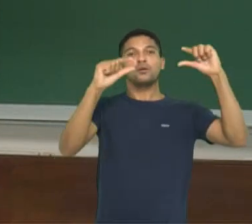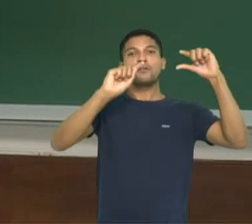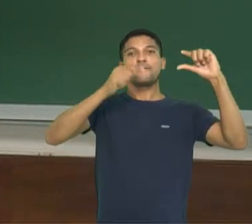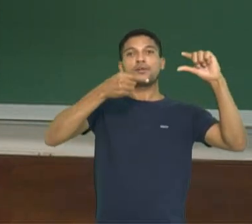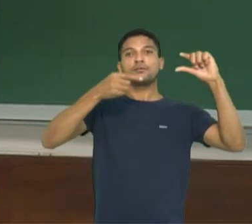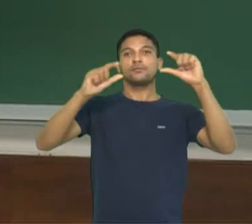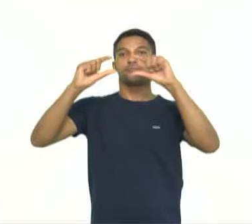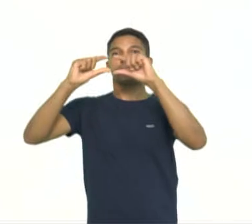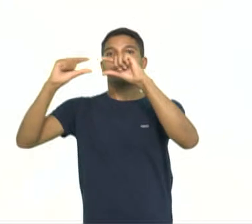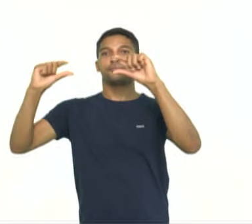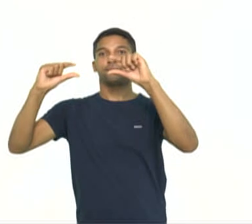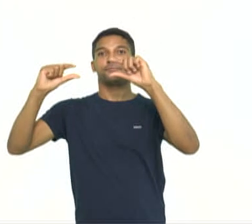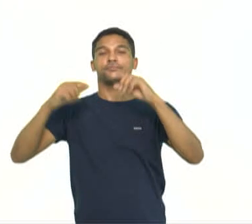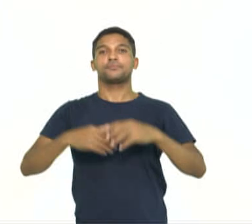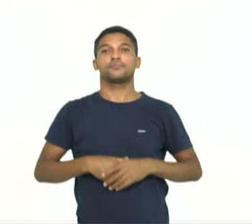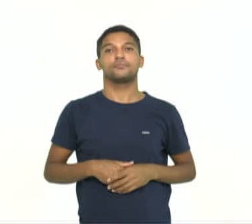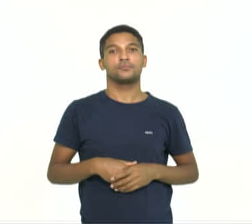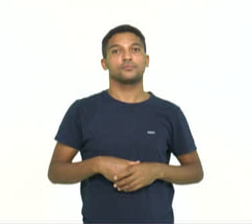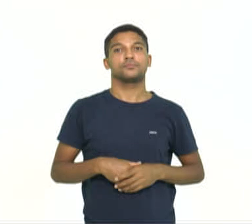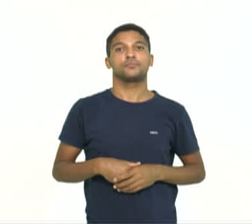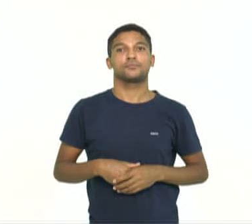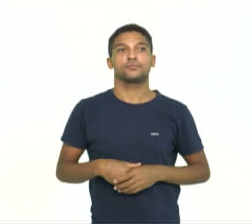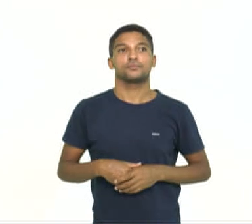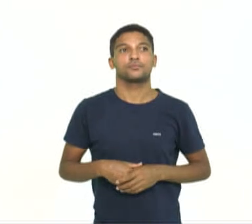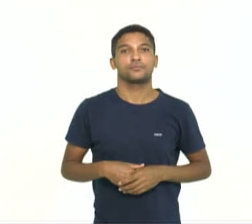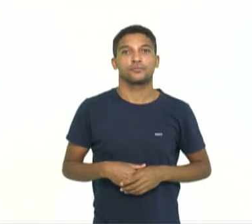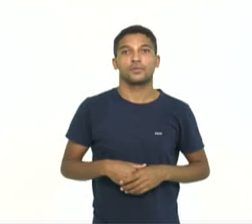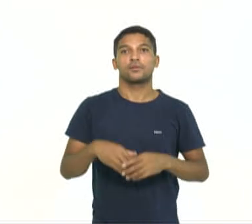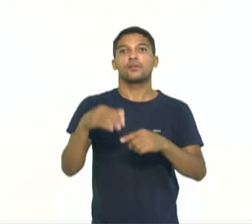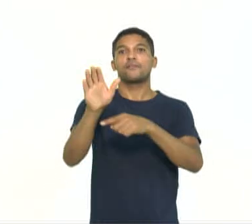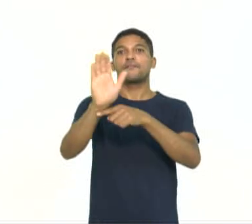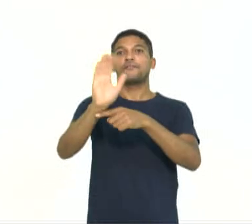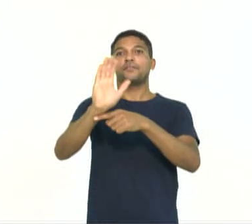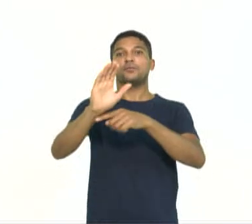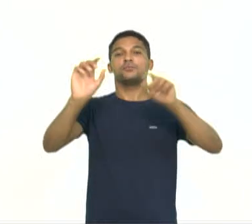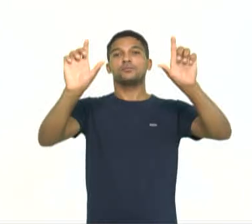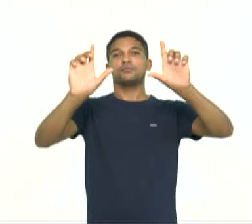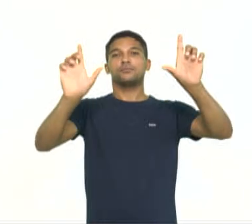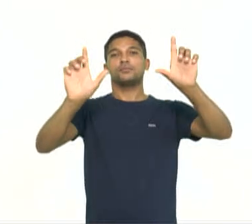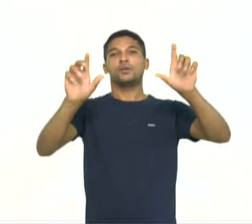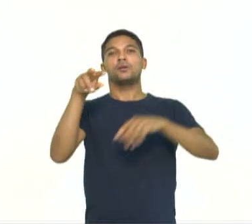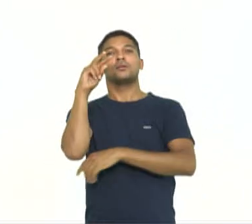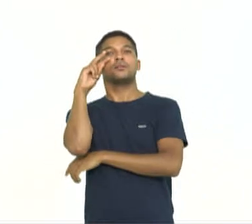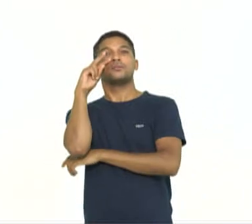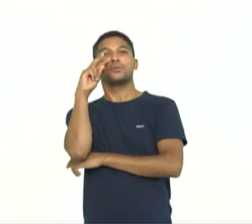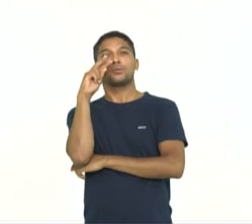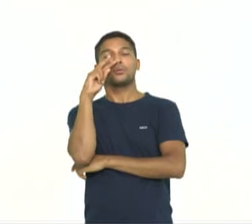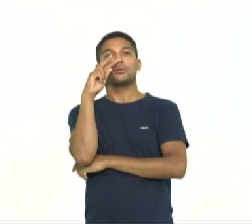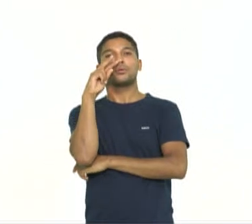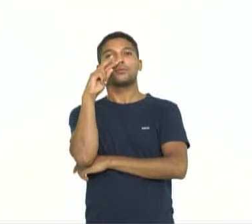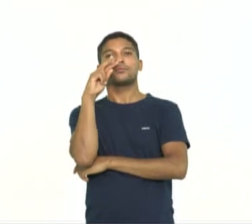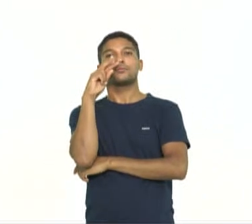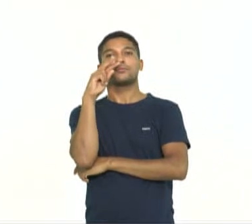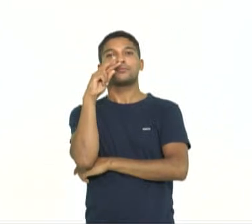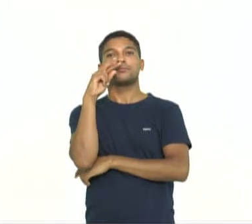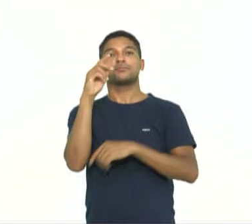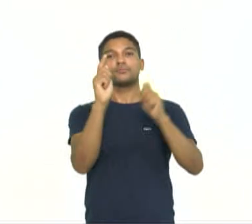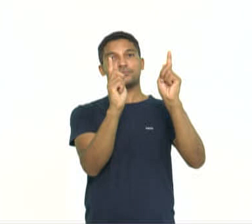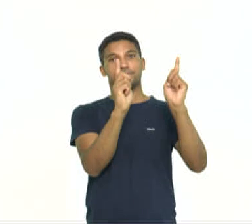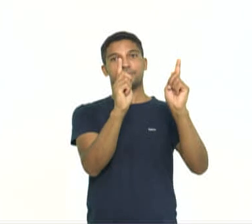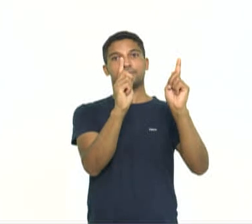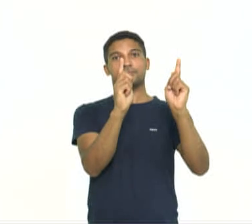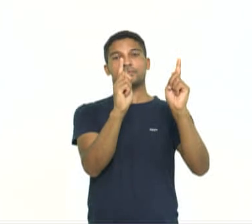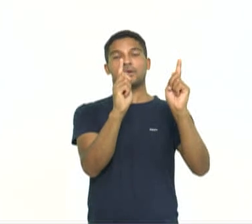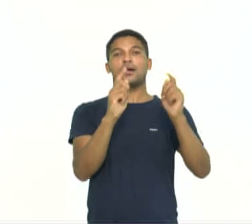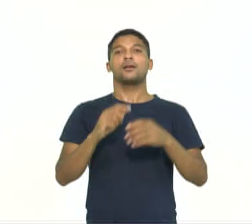conjunção. Assisti ao filme, ponto, comi pipoca, ponto, tomei suco, ponto. Não fiz a união por meio de